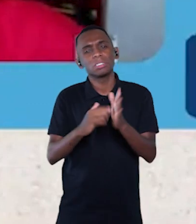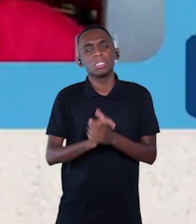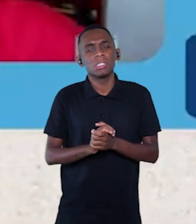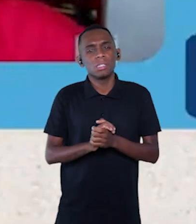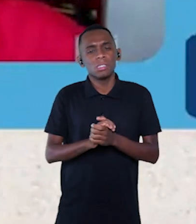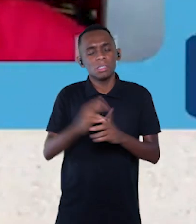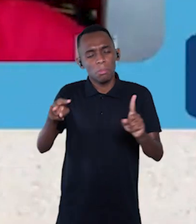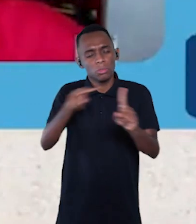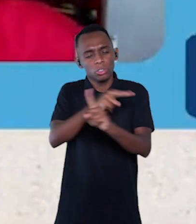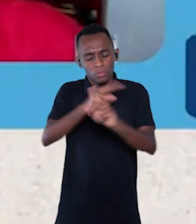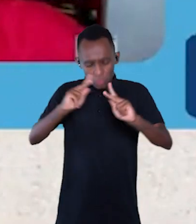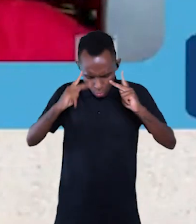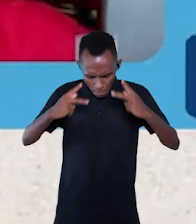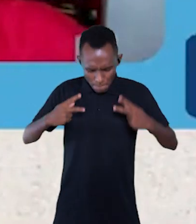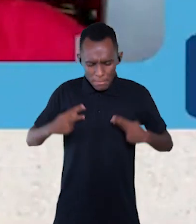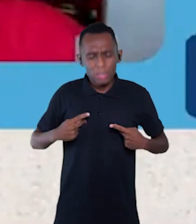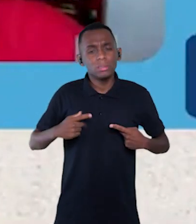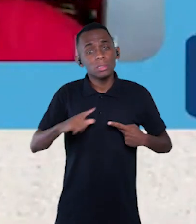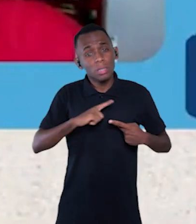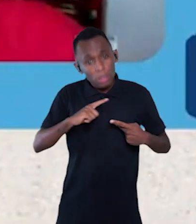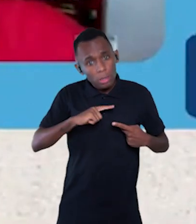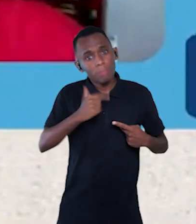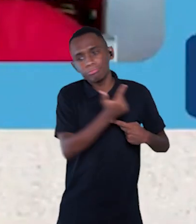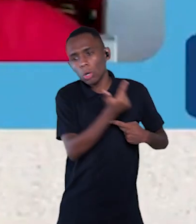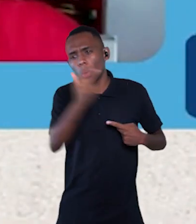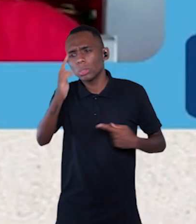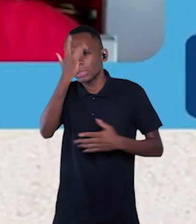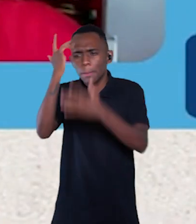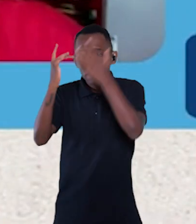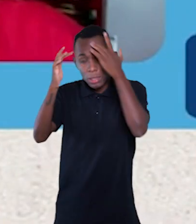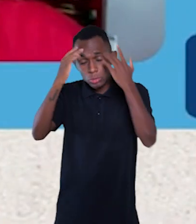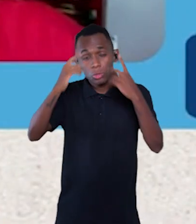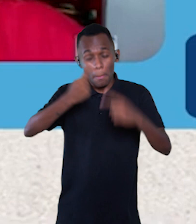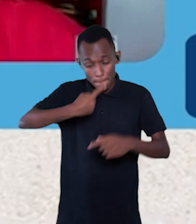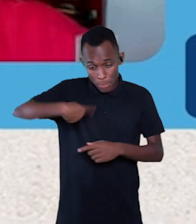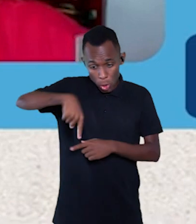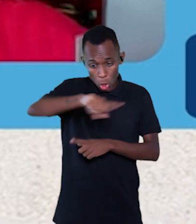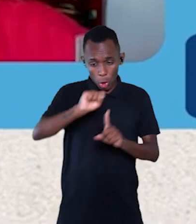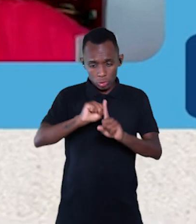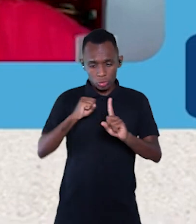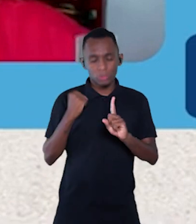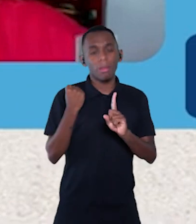trajetória, esse olhar, né, humano que você tem pelos outros, né, por